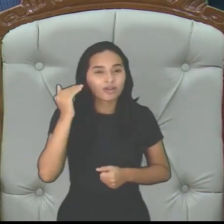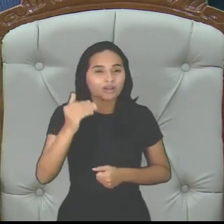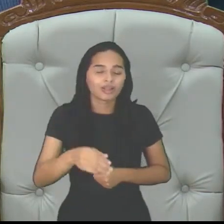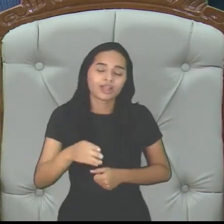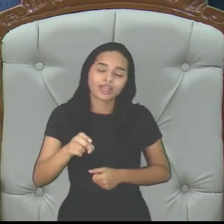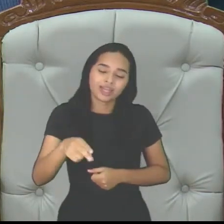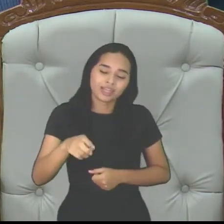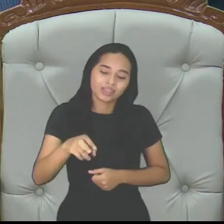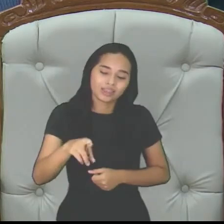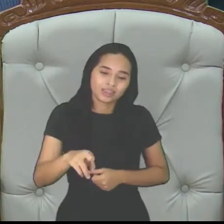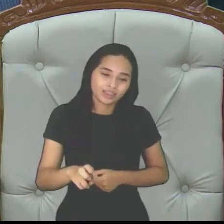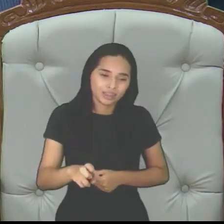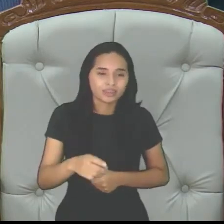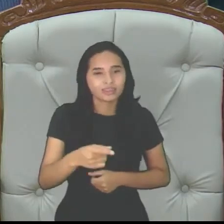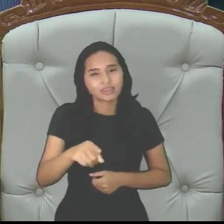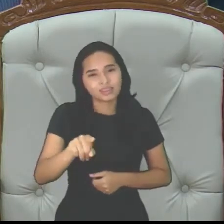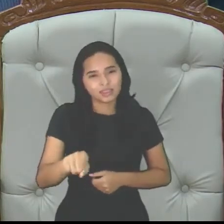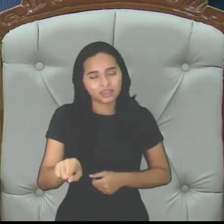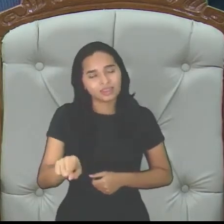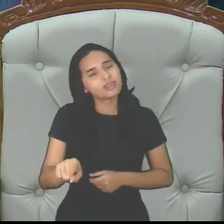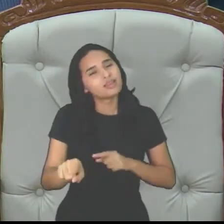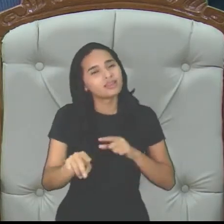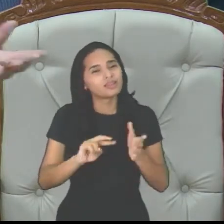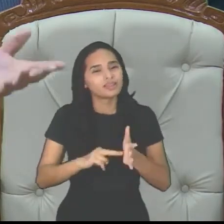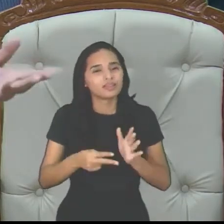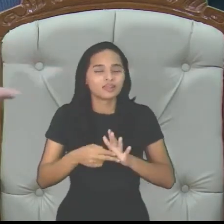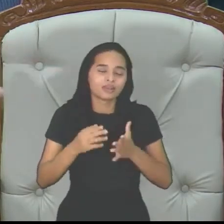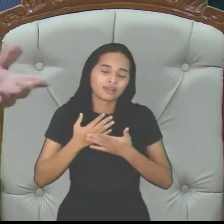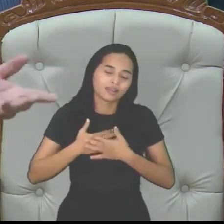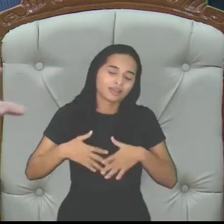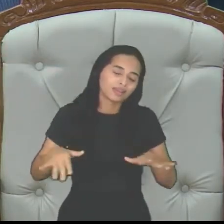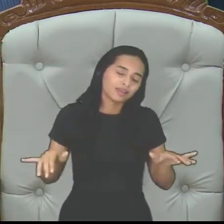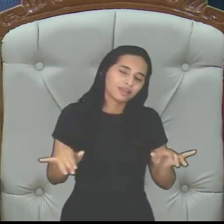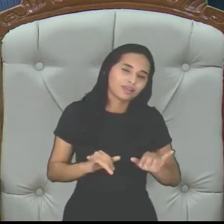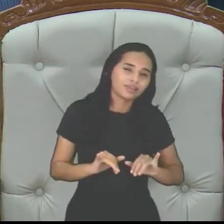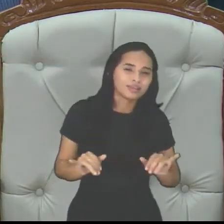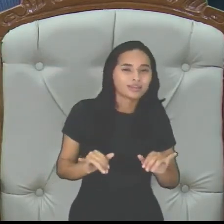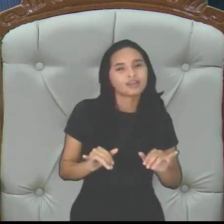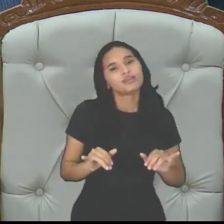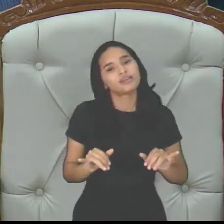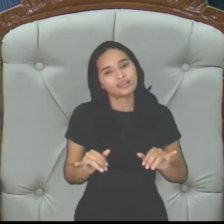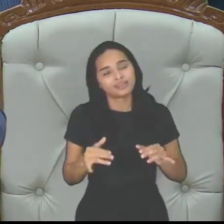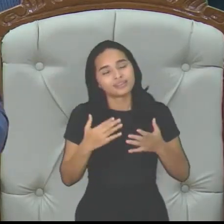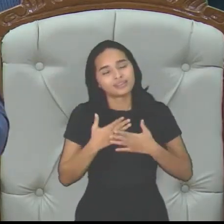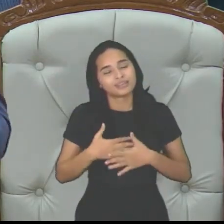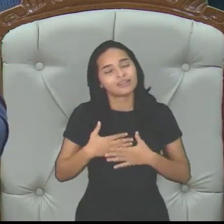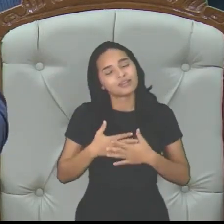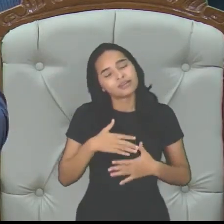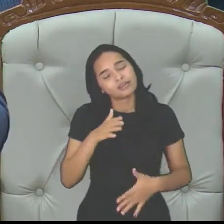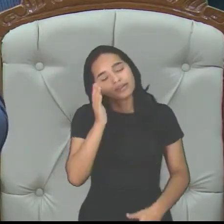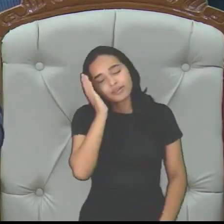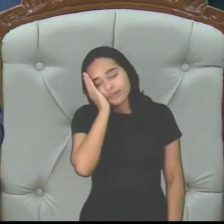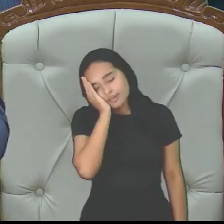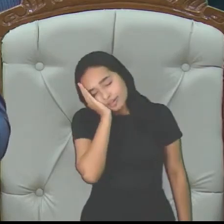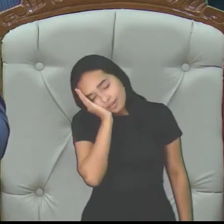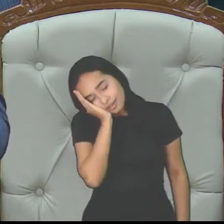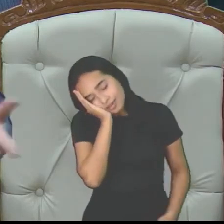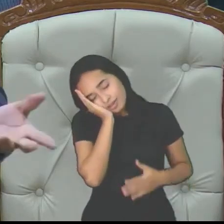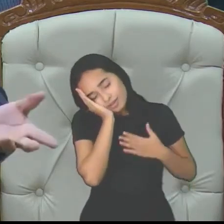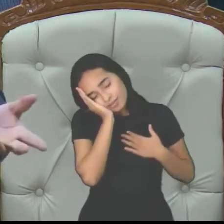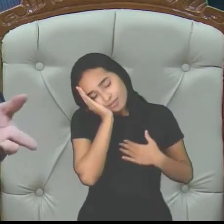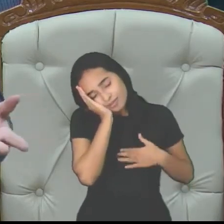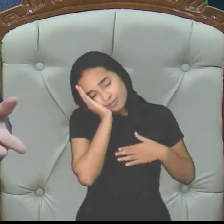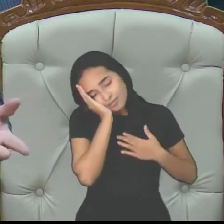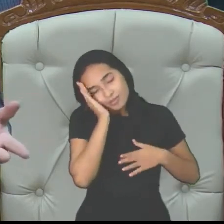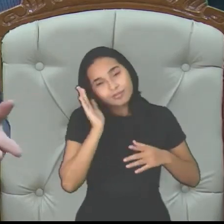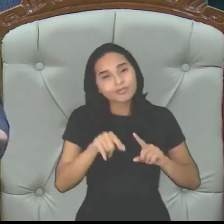einerê, a tranquilidade, uma situação de descanso, em que você possa colocar a cabeça no travesseiro e dormir tranquilo.